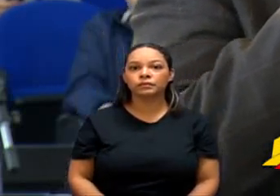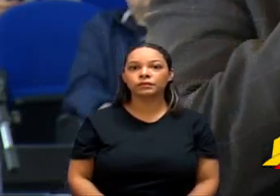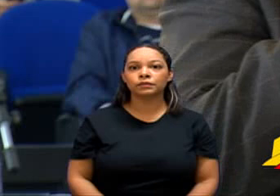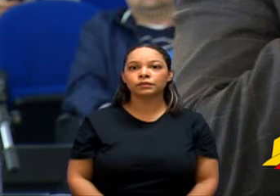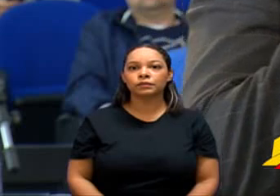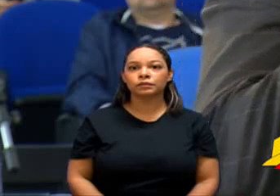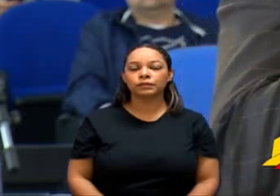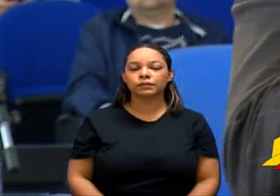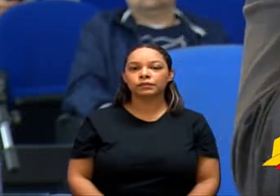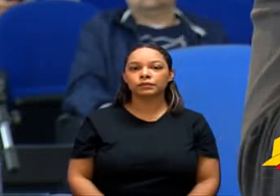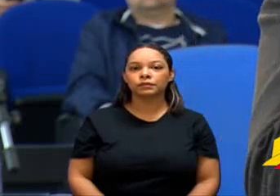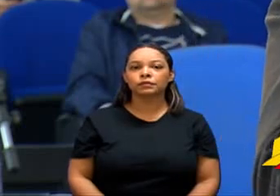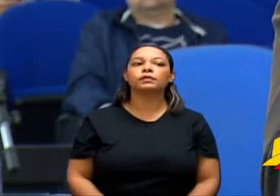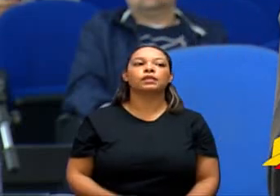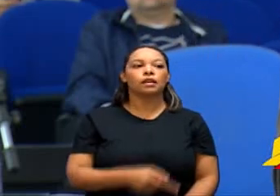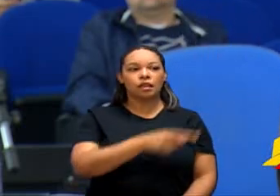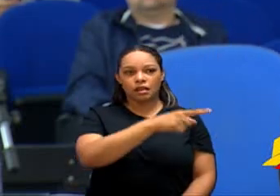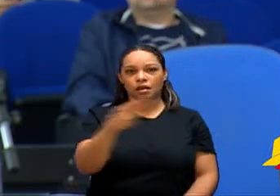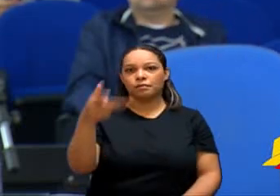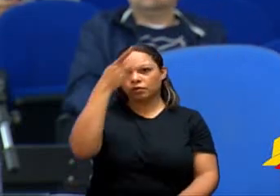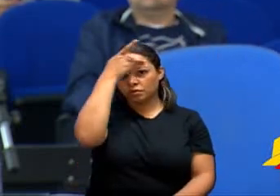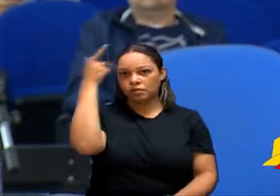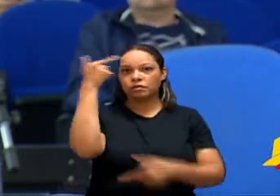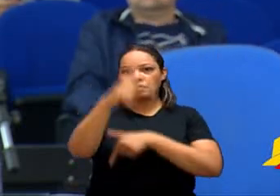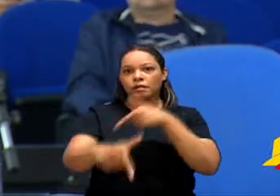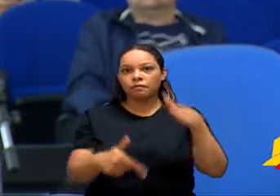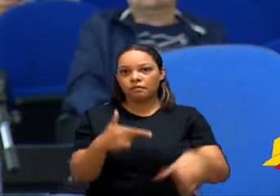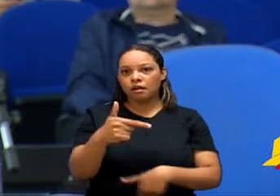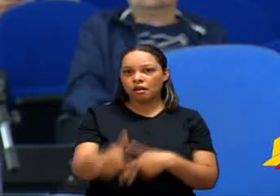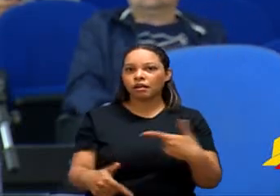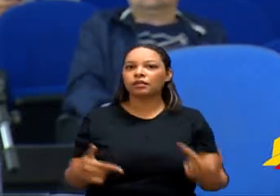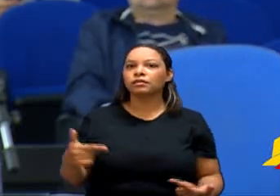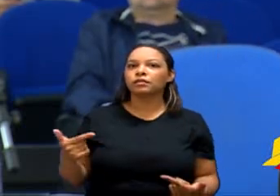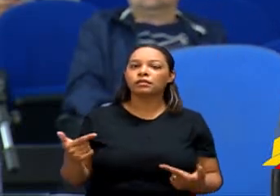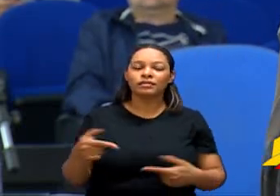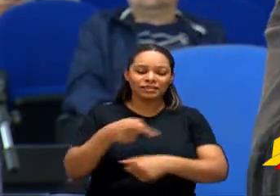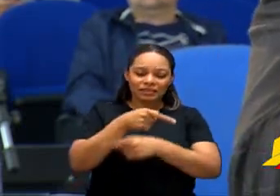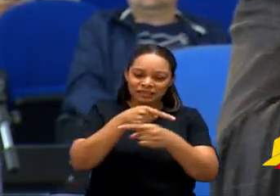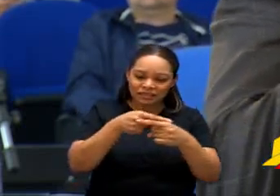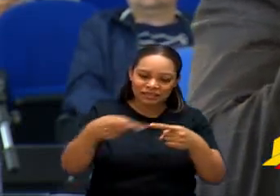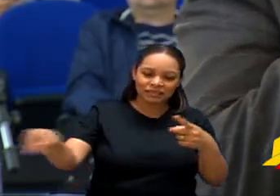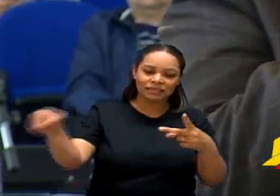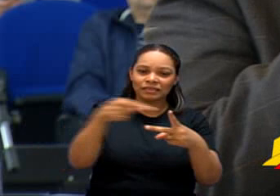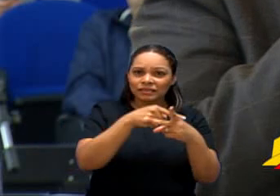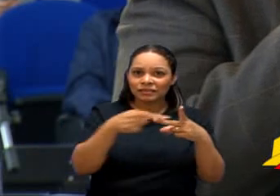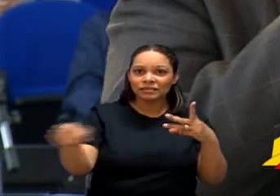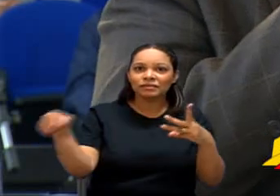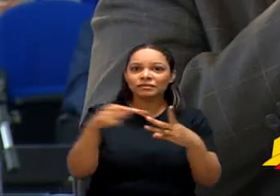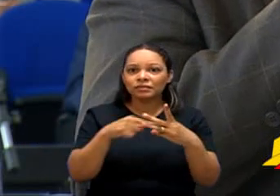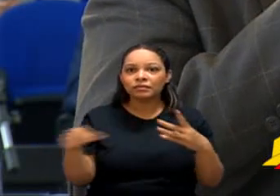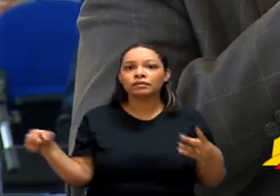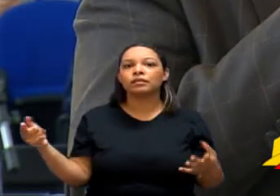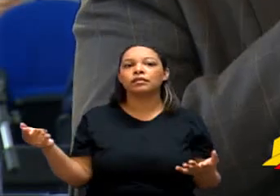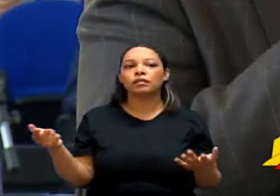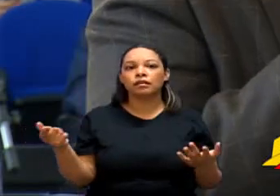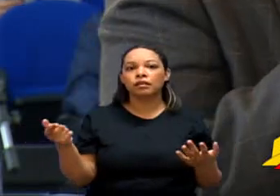essas pessoas que trabalham na formalidade durante até toda porque não a tem semana, mercado de emprego para elas, tem que valorizar.